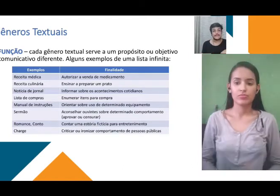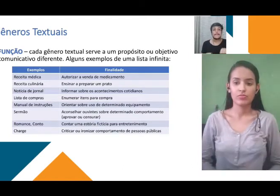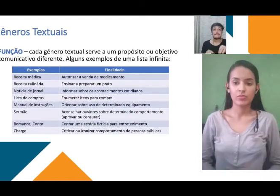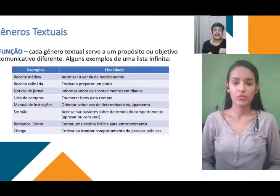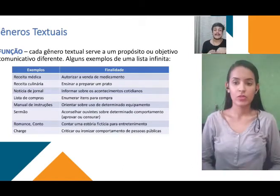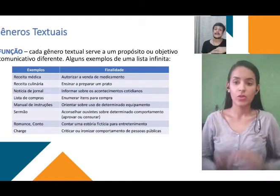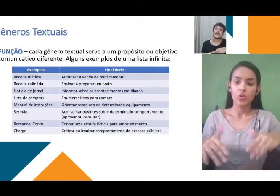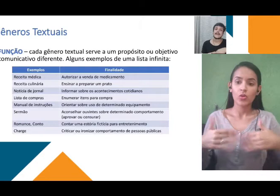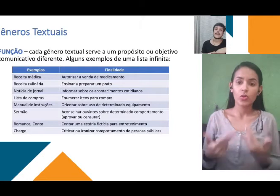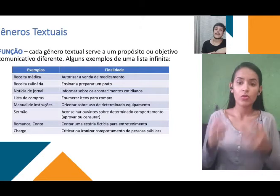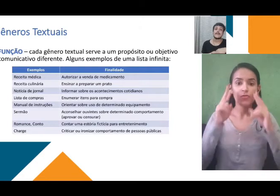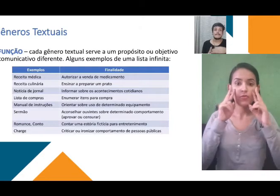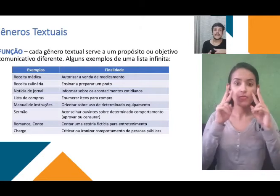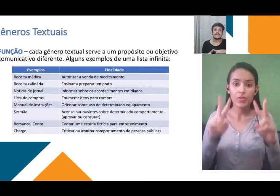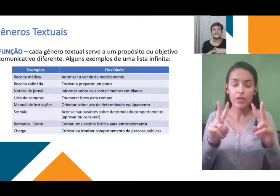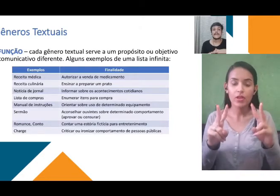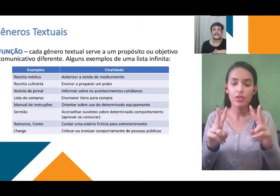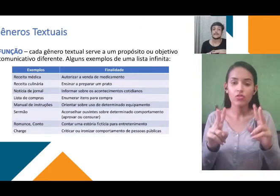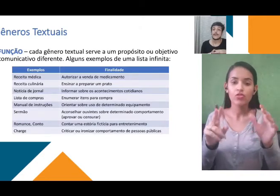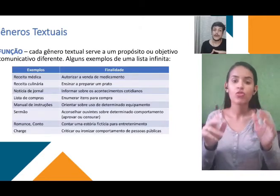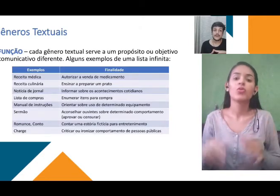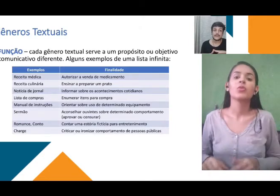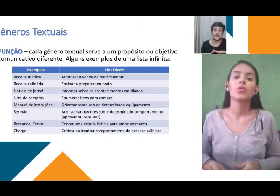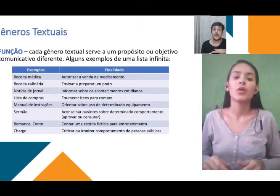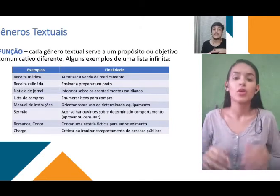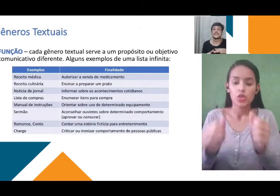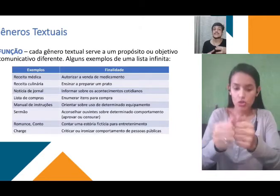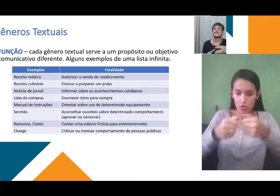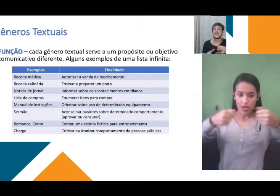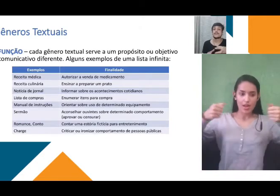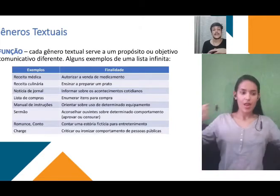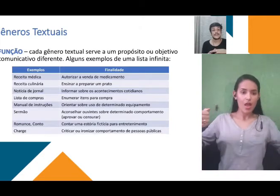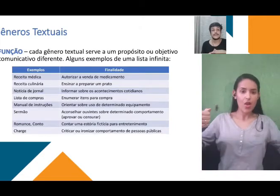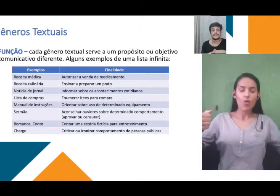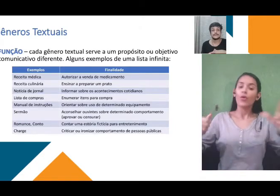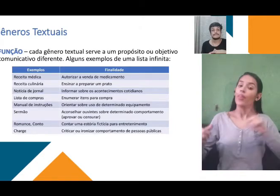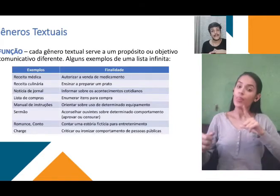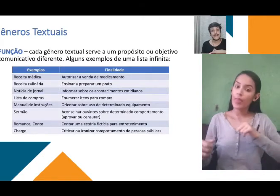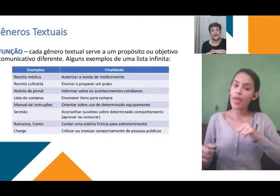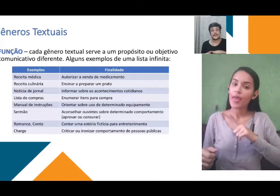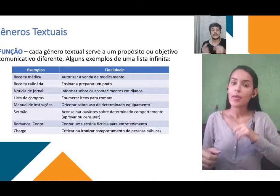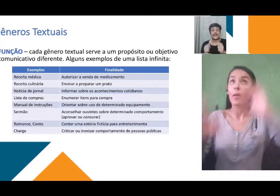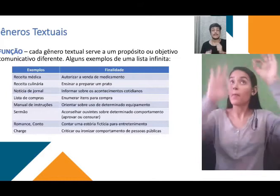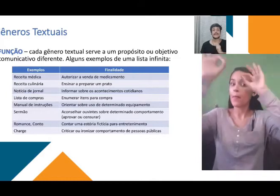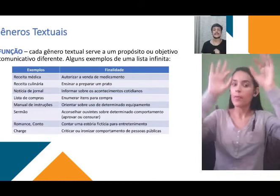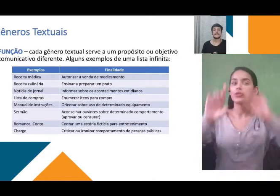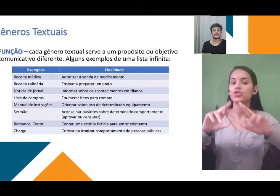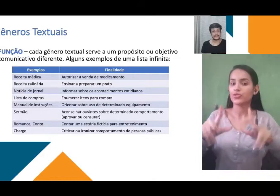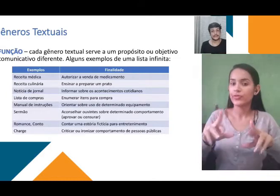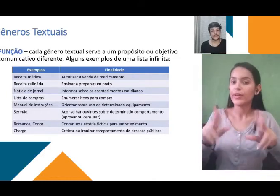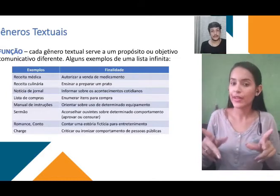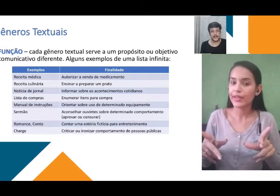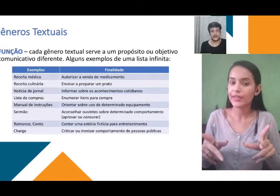escrevendo para cumprir um determinado propósito ou objetivo comunicativo, né? Quando eu leio, por exemplo,